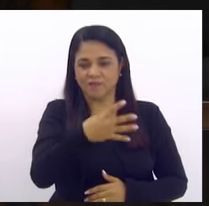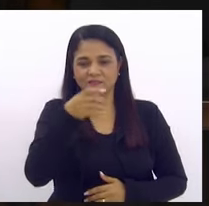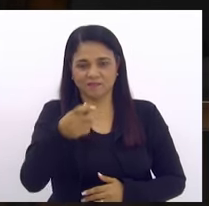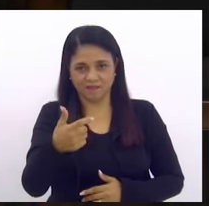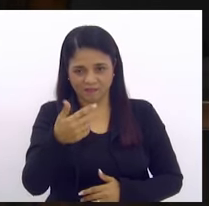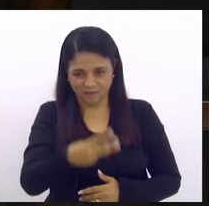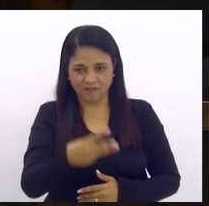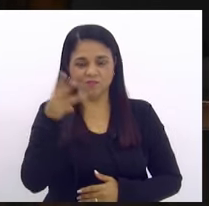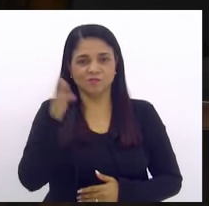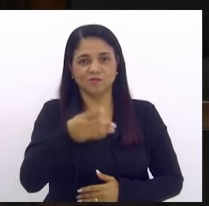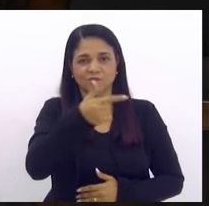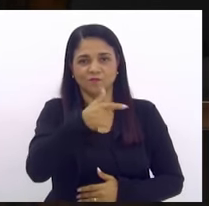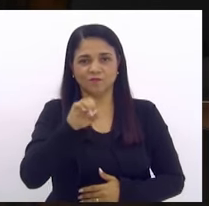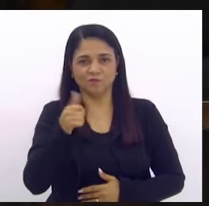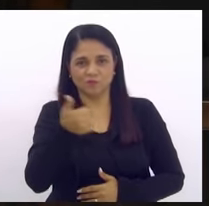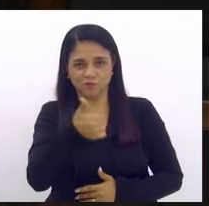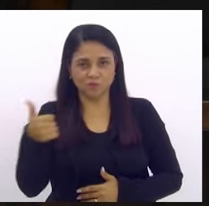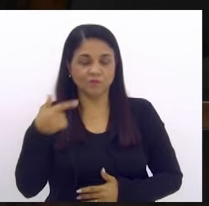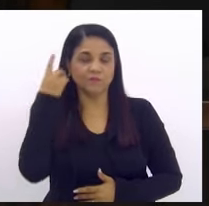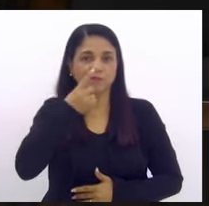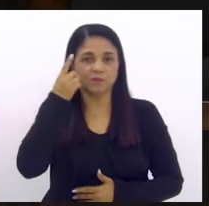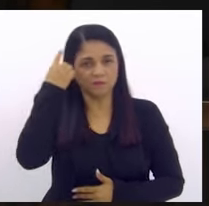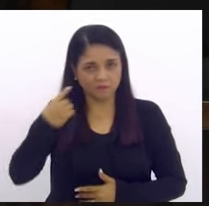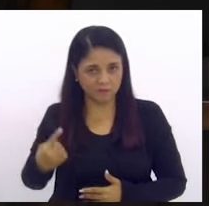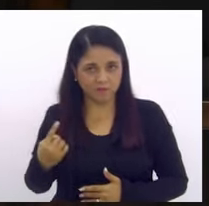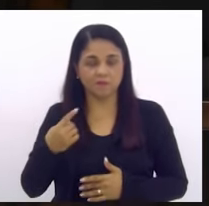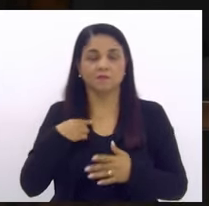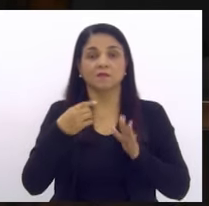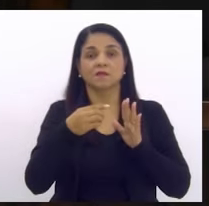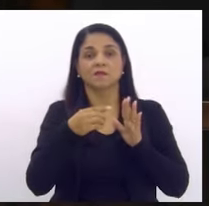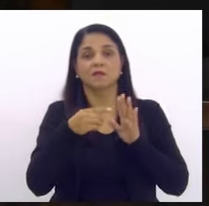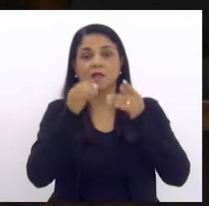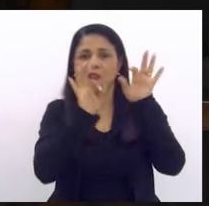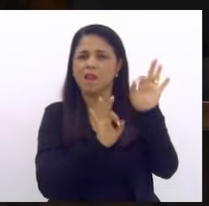5.143/2021, de autoria da deputada Dani Monteiro, que dispõe sobre a